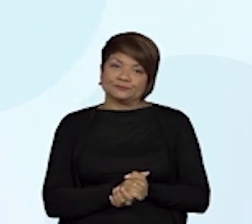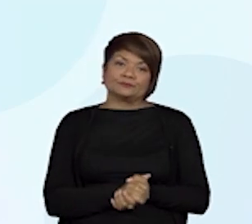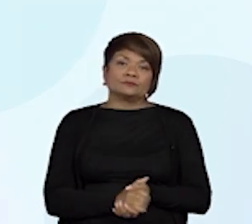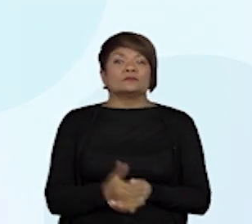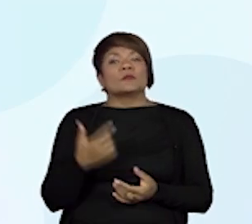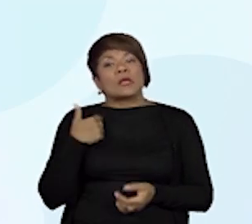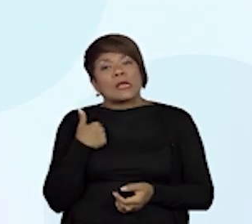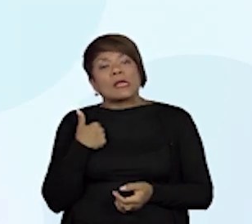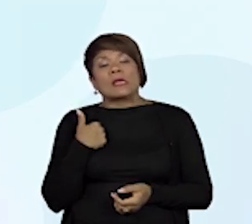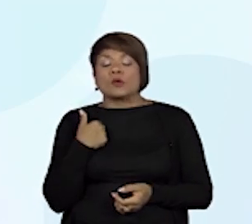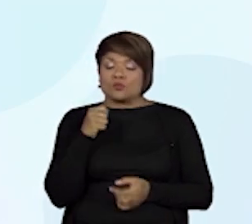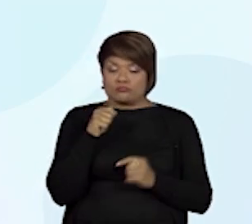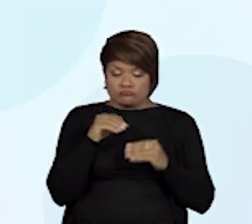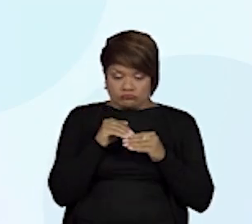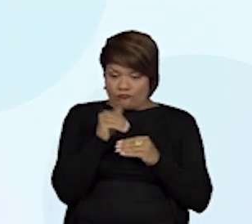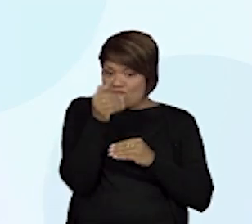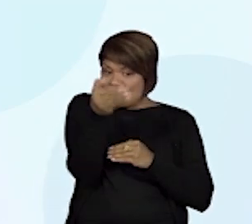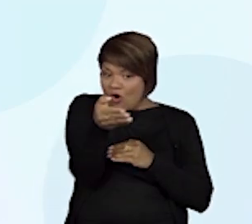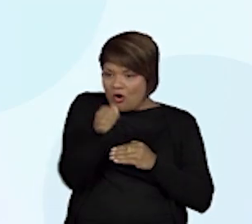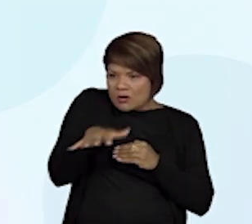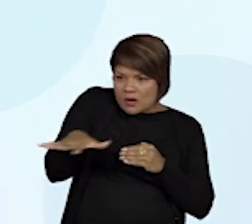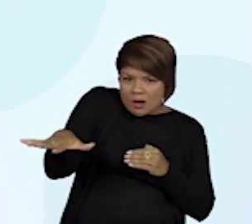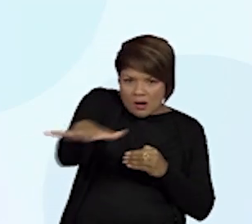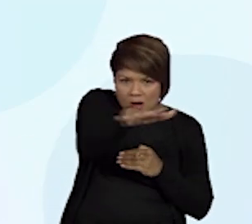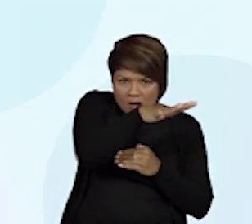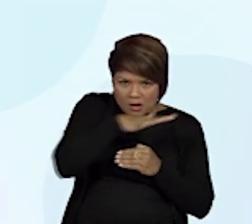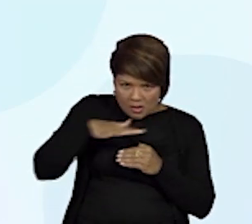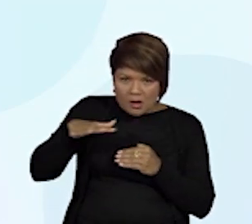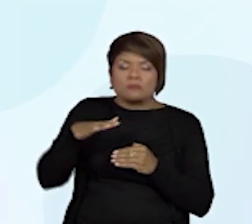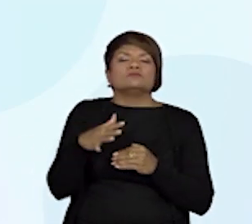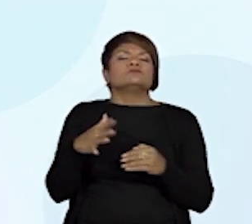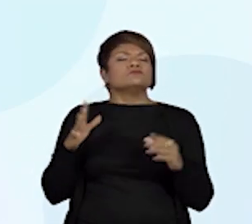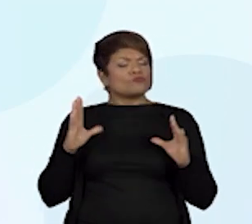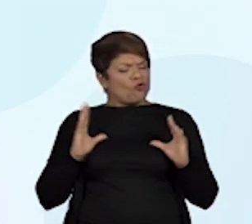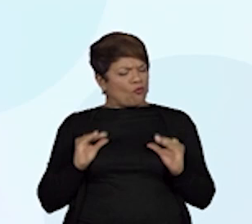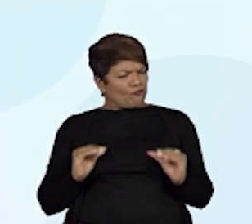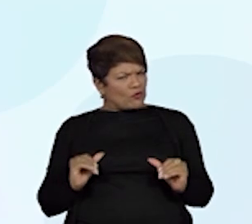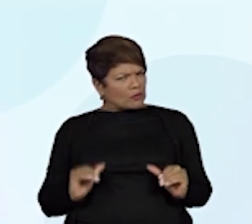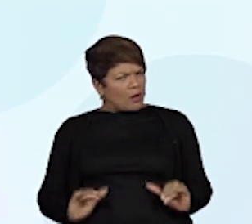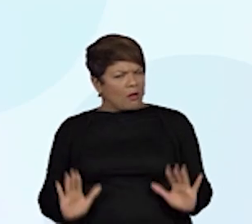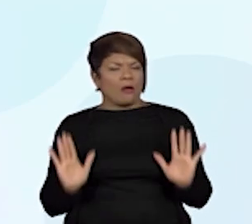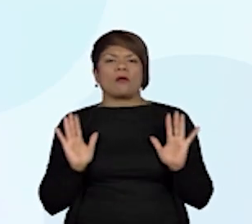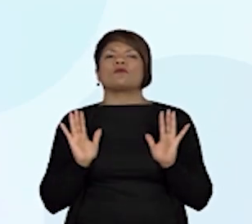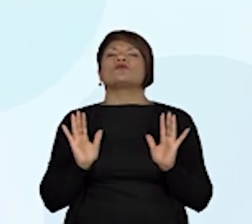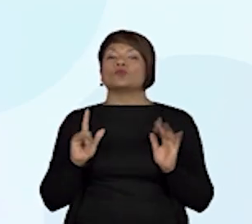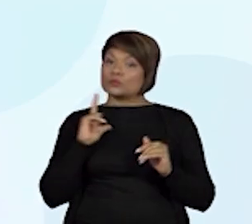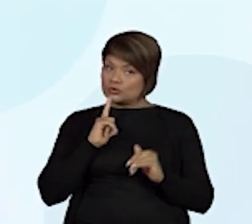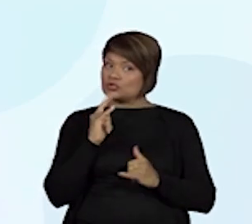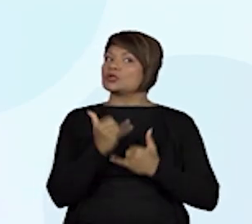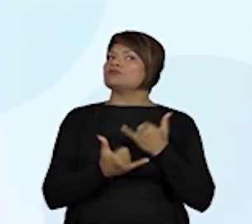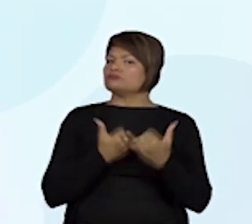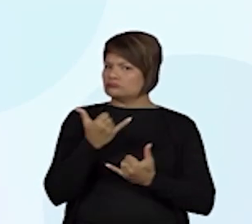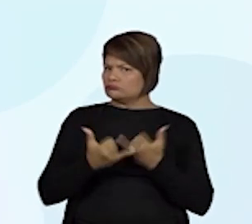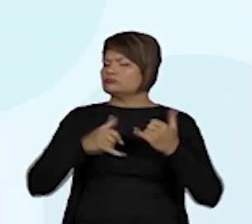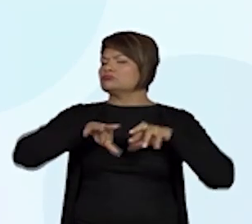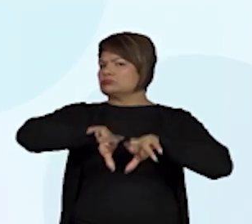Achei a área externa confortável e com bastante brinquedos